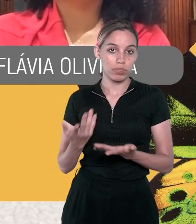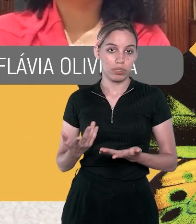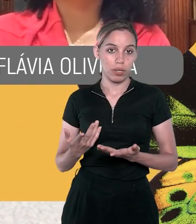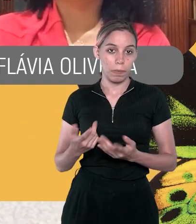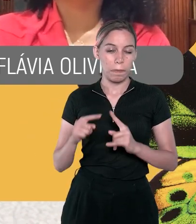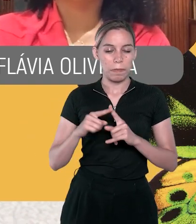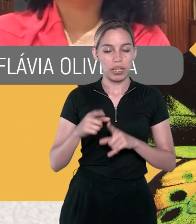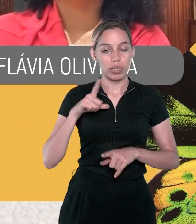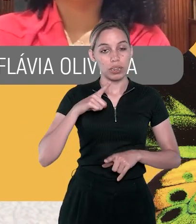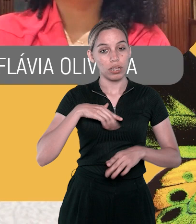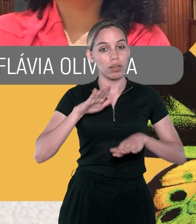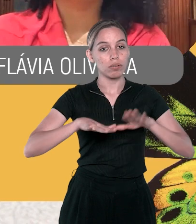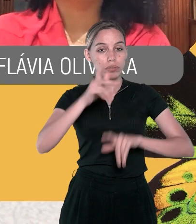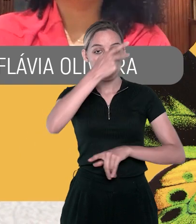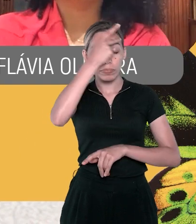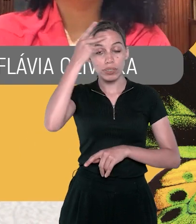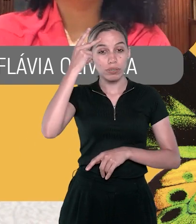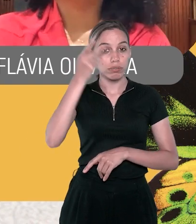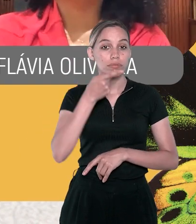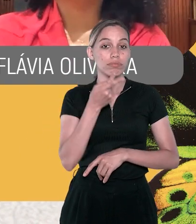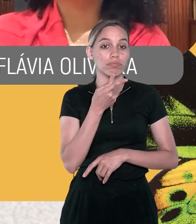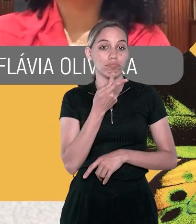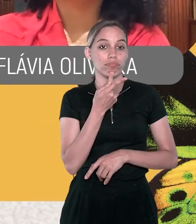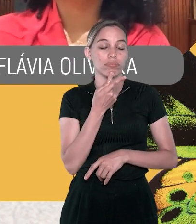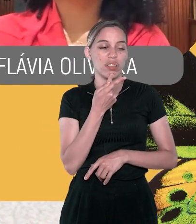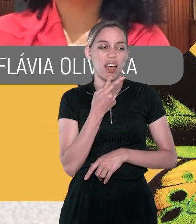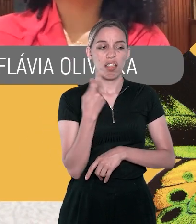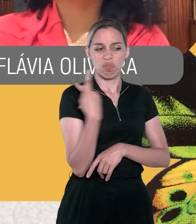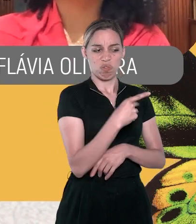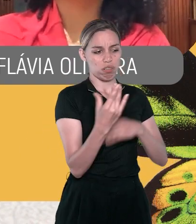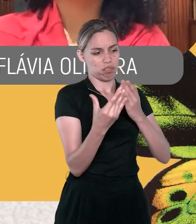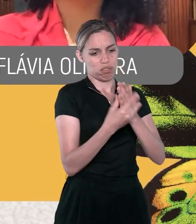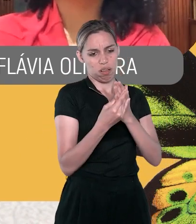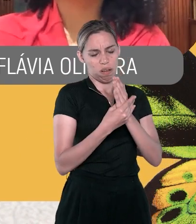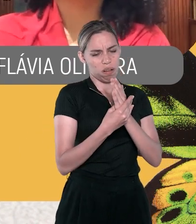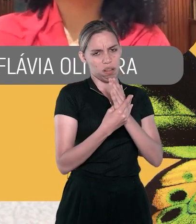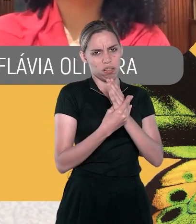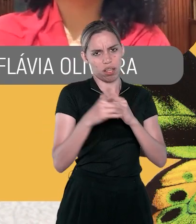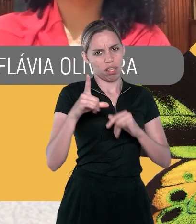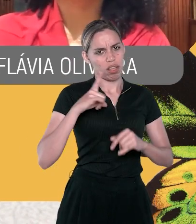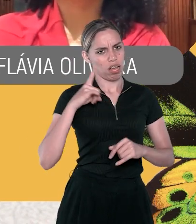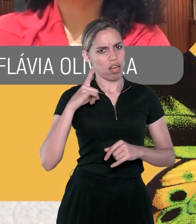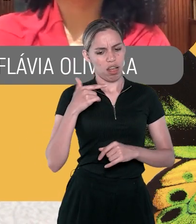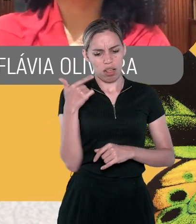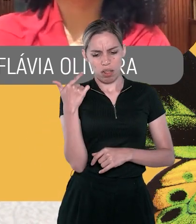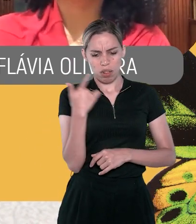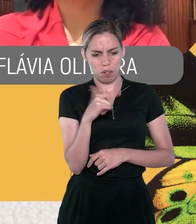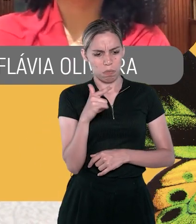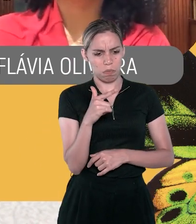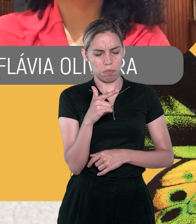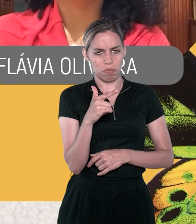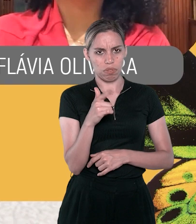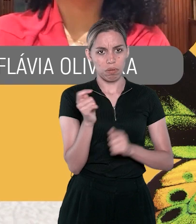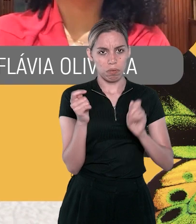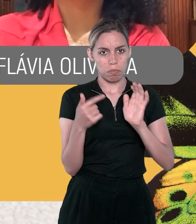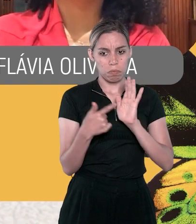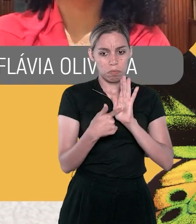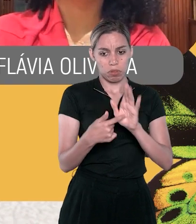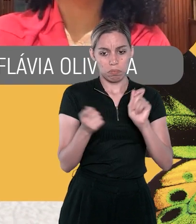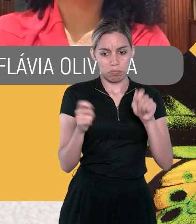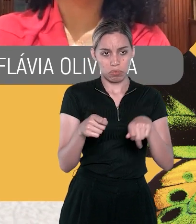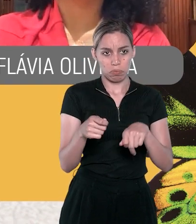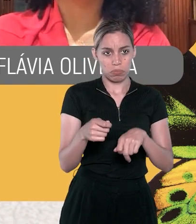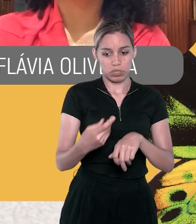mas vem cá, você não tem o seu livro não retrata a vida, você não dá espaço para as pessoas viverem. É assim que elas